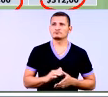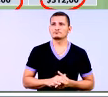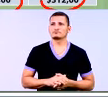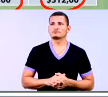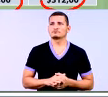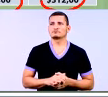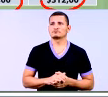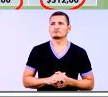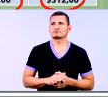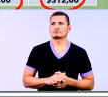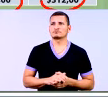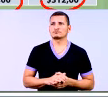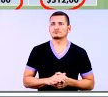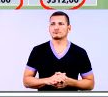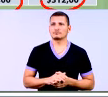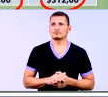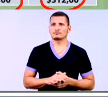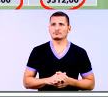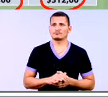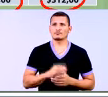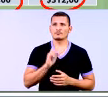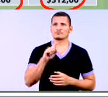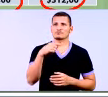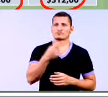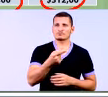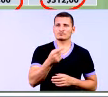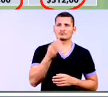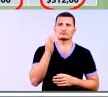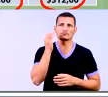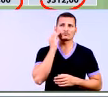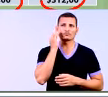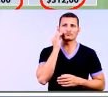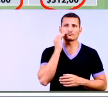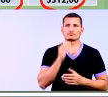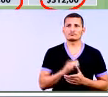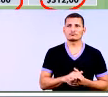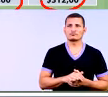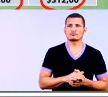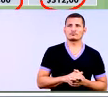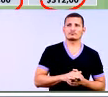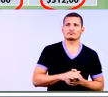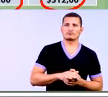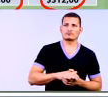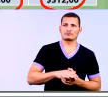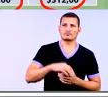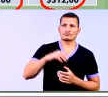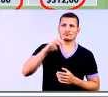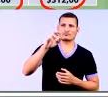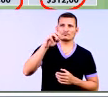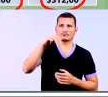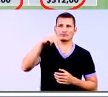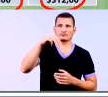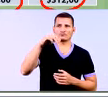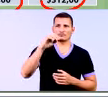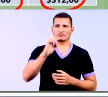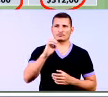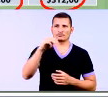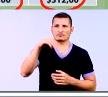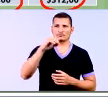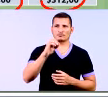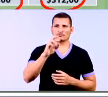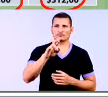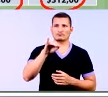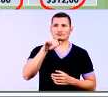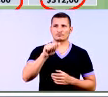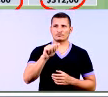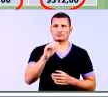E aí, qual o próximo parâmetro que eu vou ver, então? Eu vou para onde, gente? Memória cache, aqui, ó. Extremamente importante. Lembra o